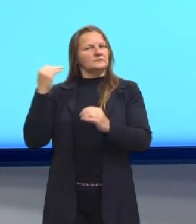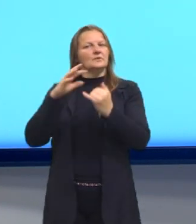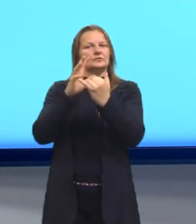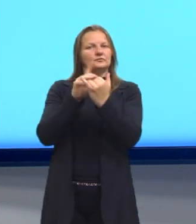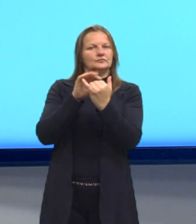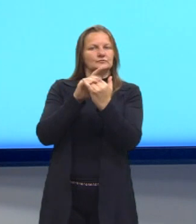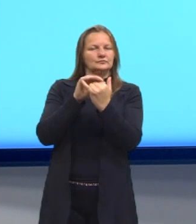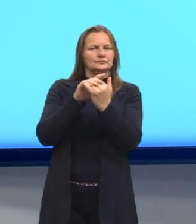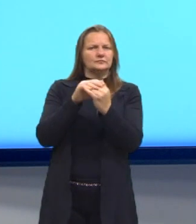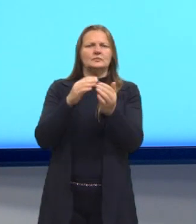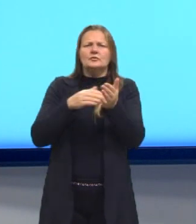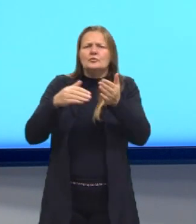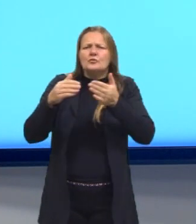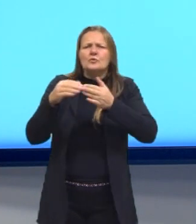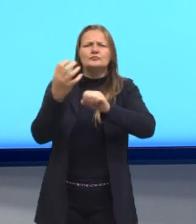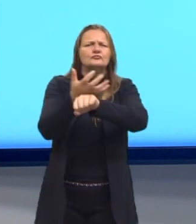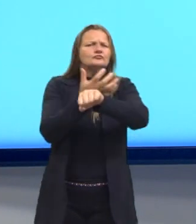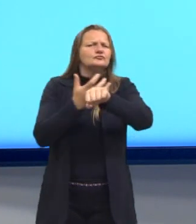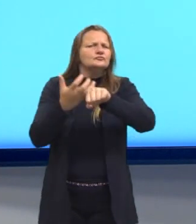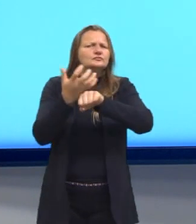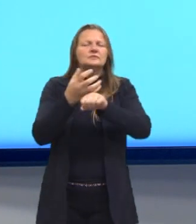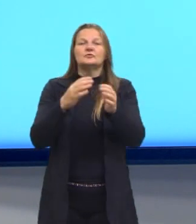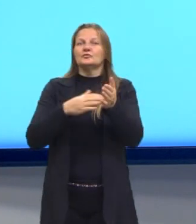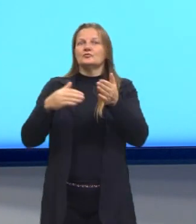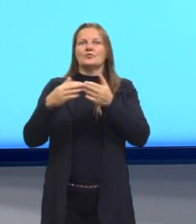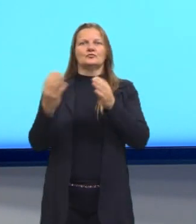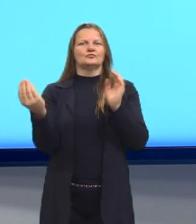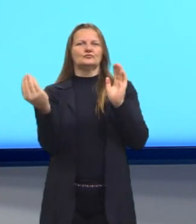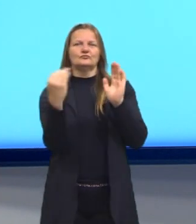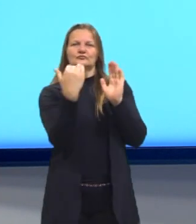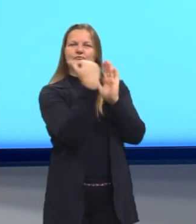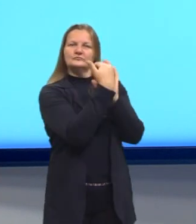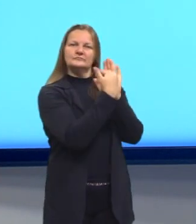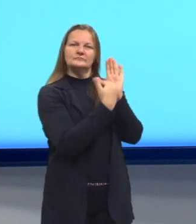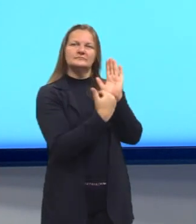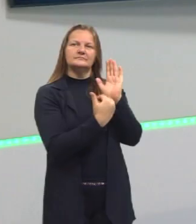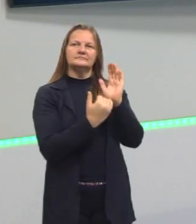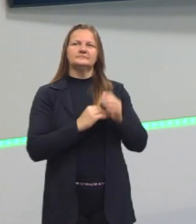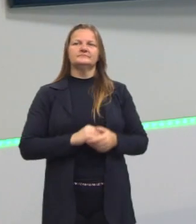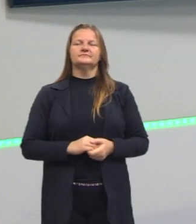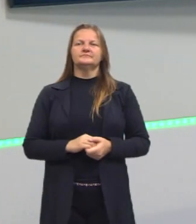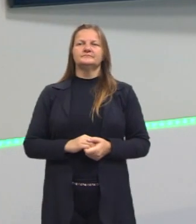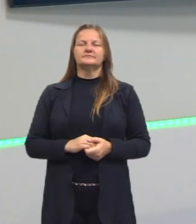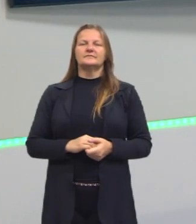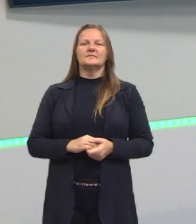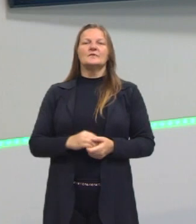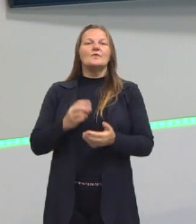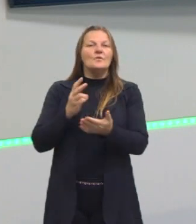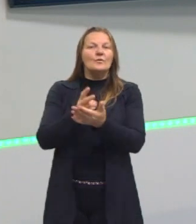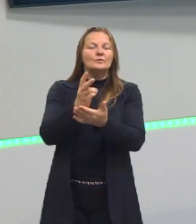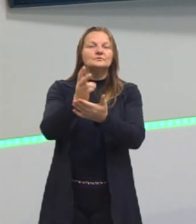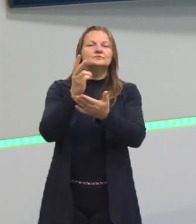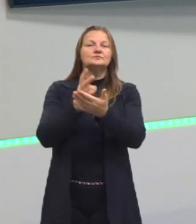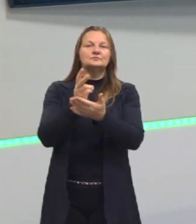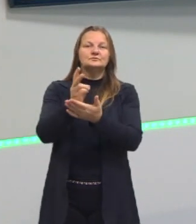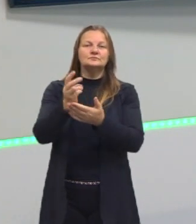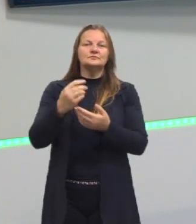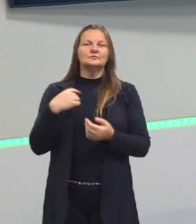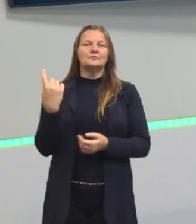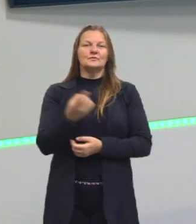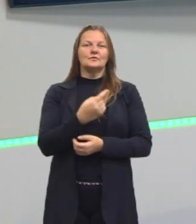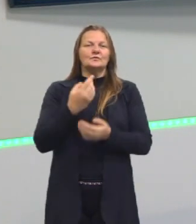YouTube de todos os componentes do nosso pré-ENEM 2022. Então, nós vamos continuar aí os